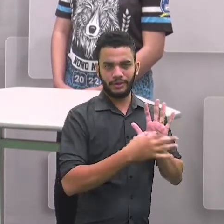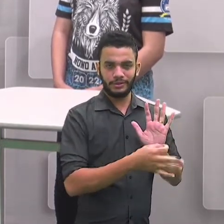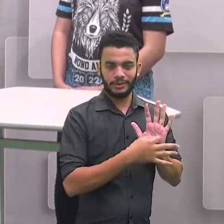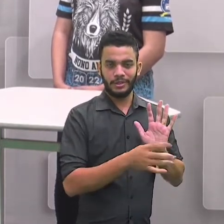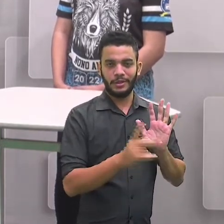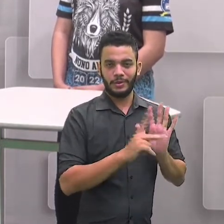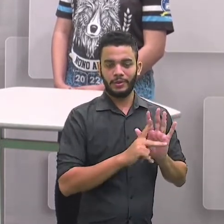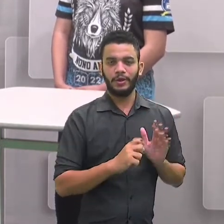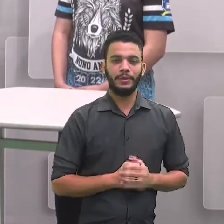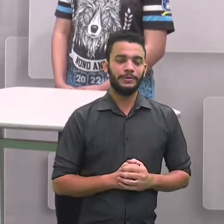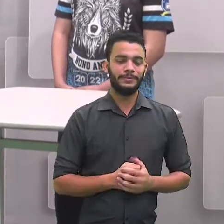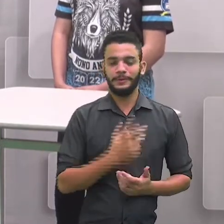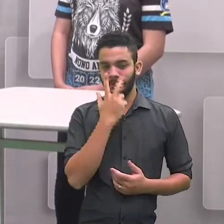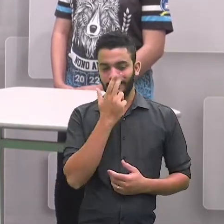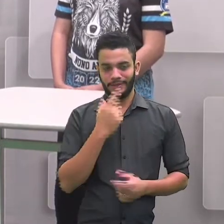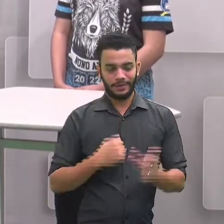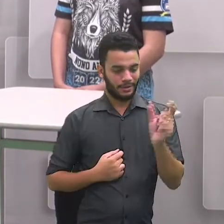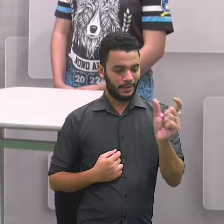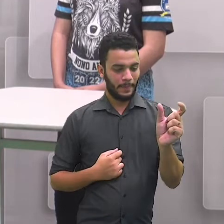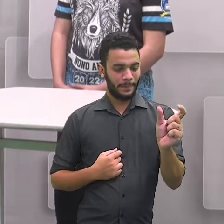sua palavra está